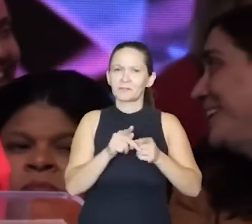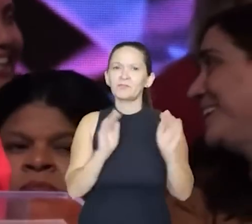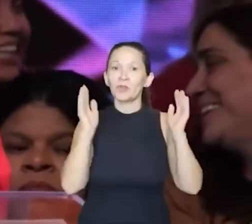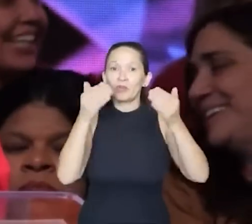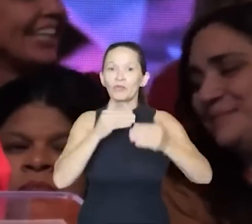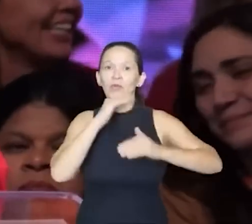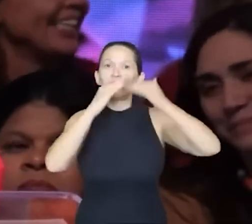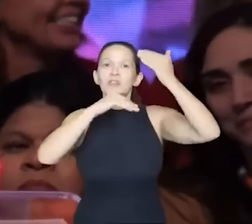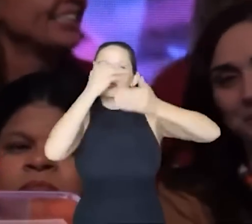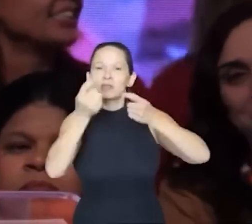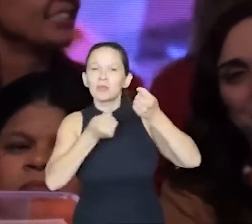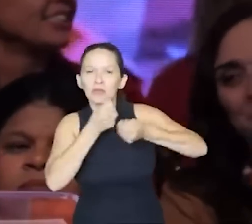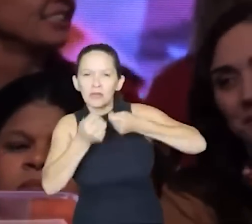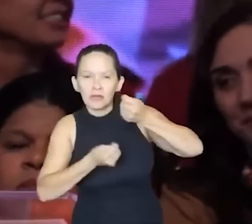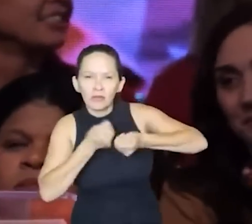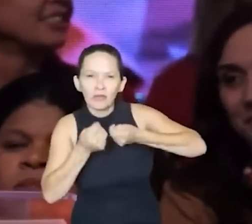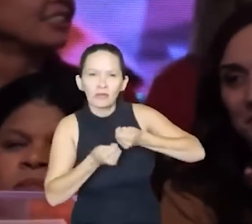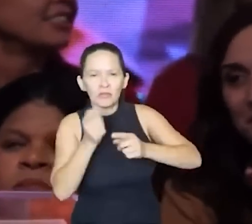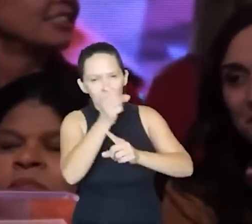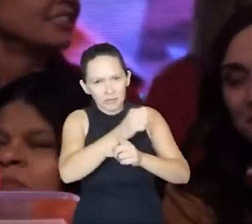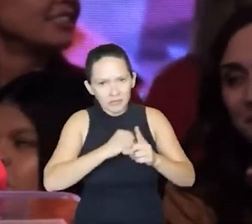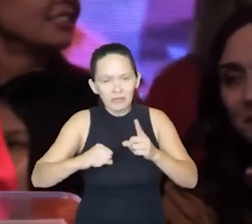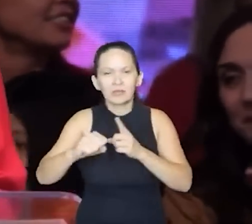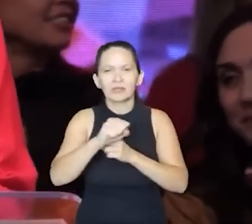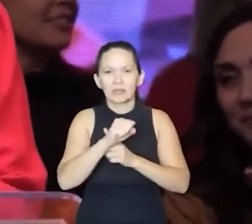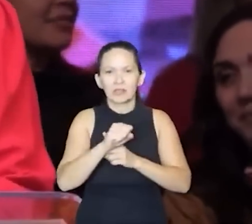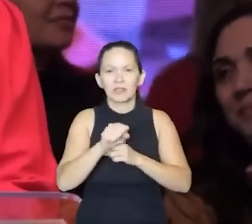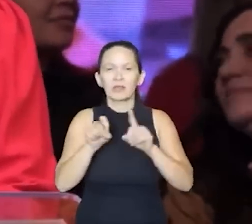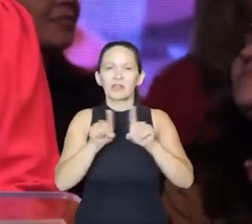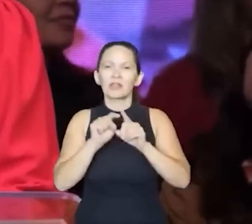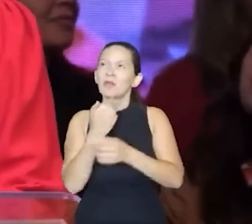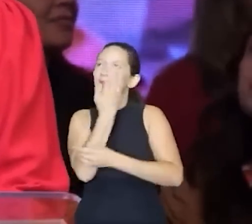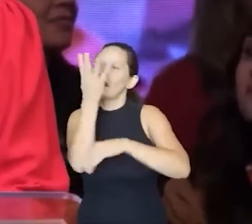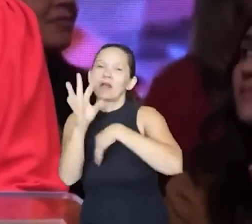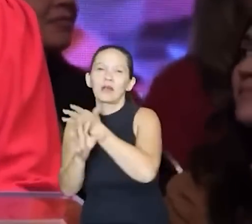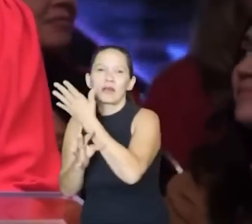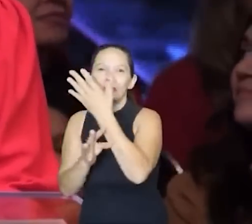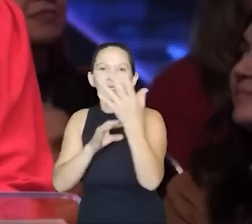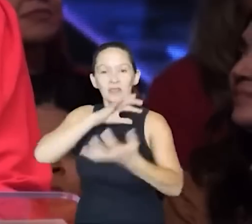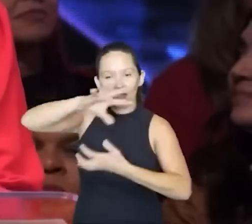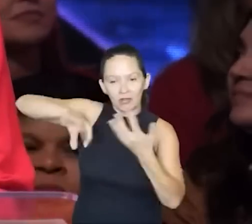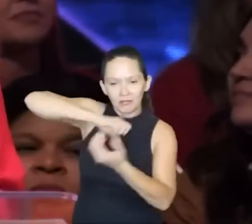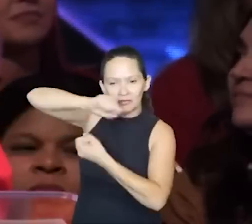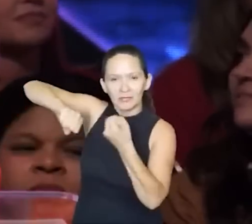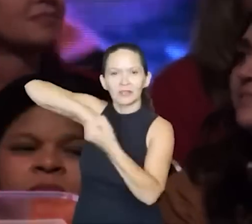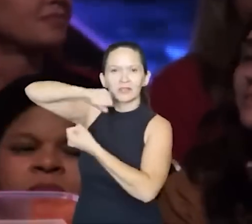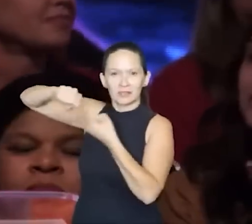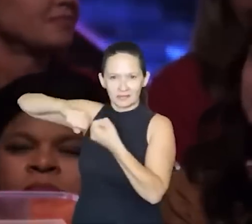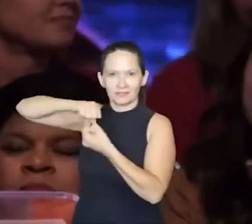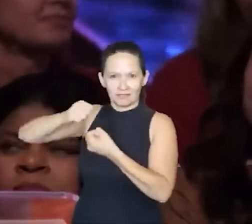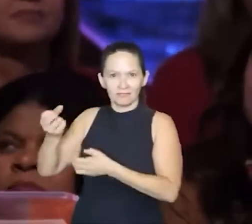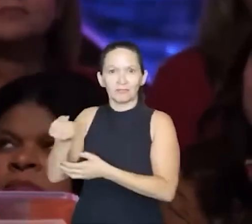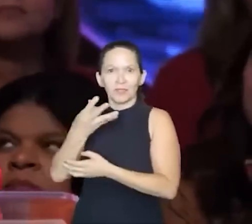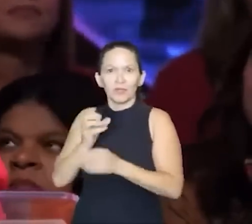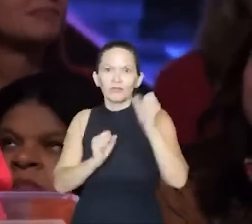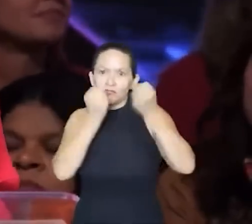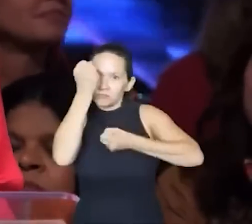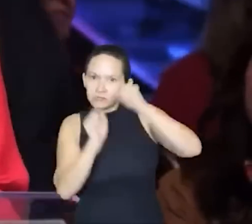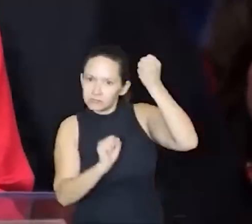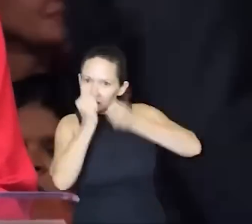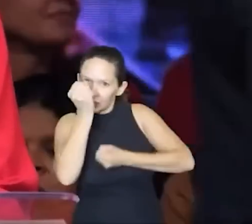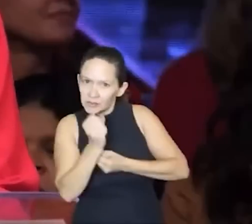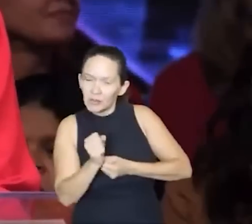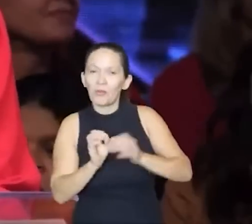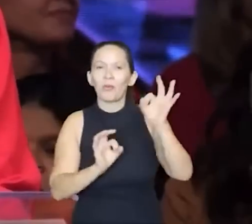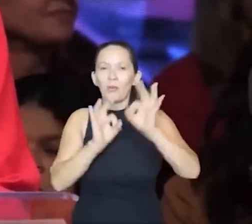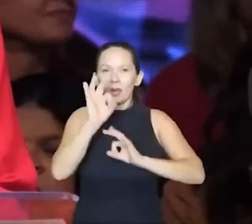desenvolvimento econômico, social e ambientalmente sustentável, com uma nova industrialização, apoio